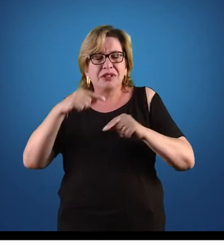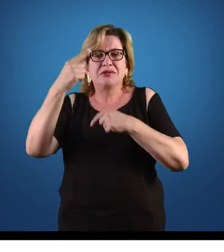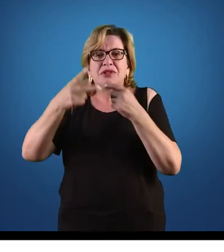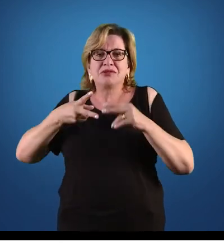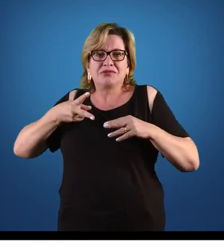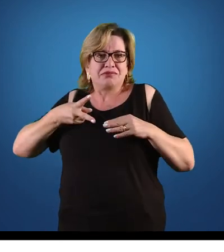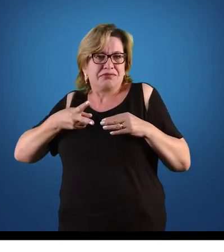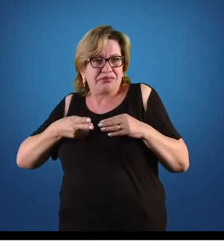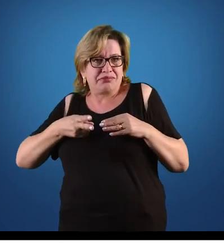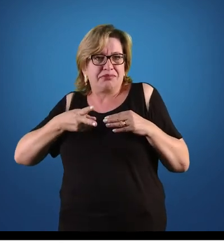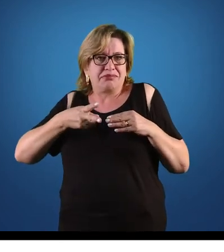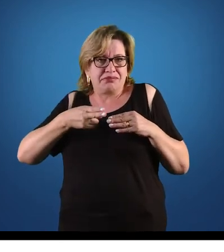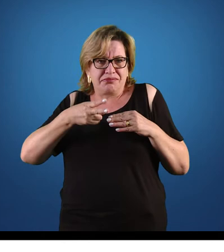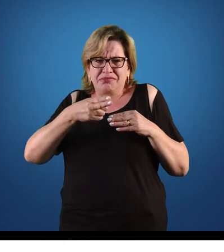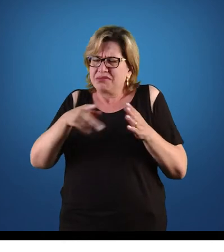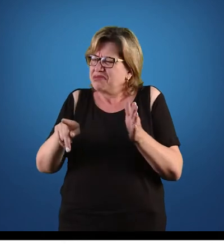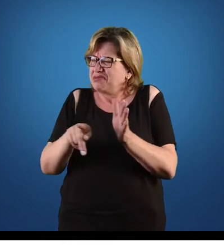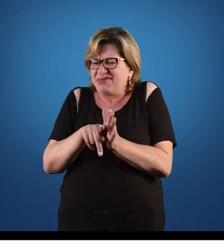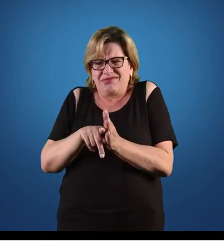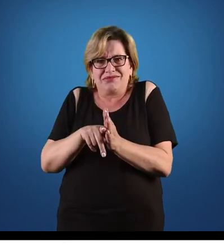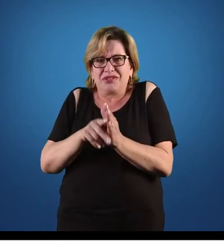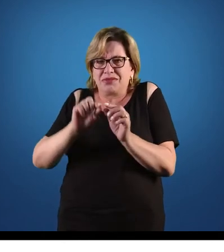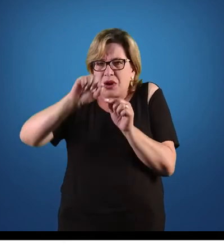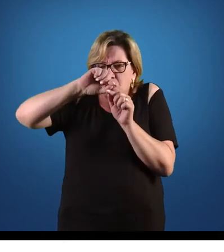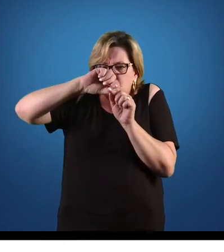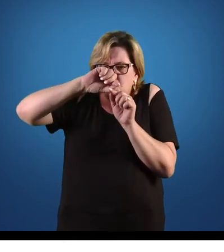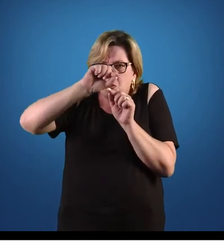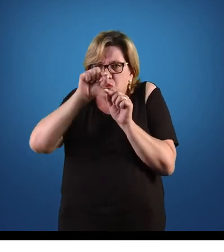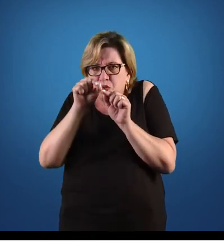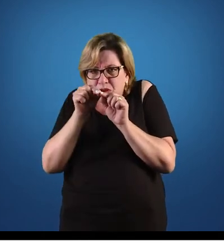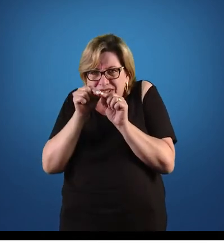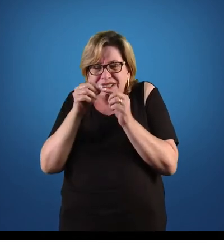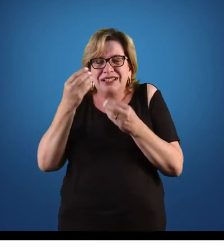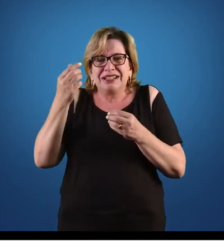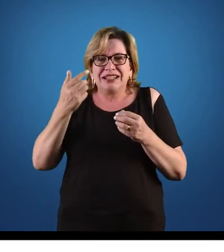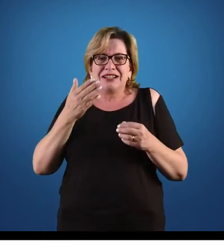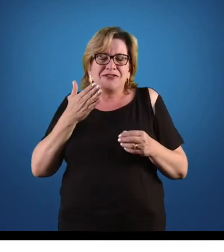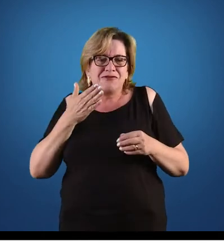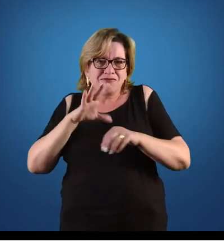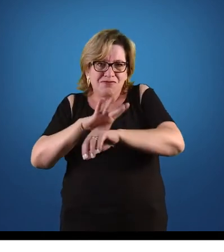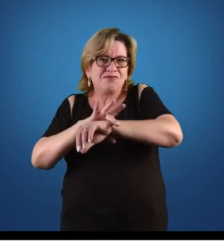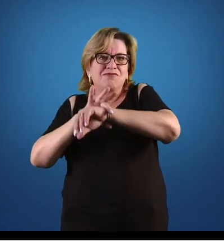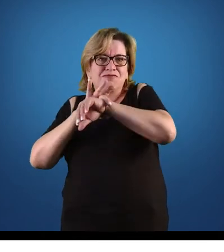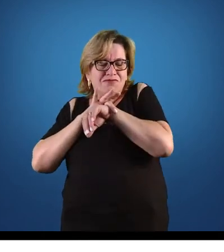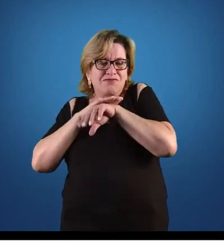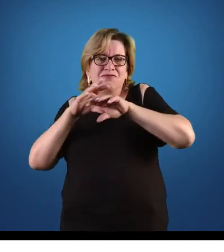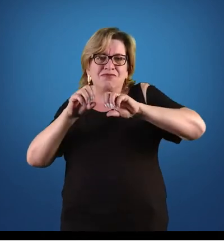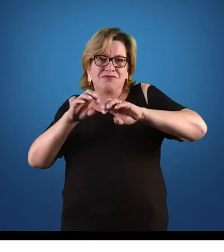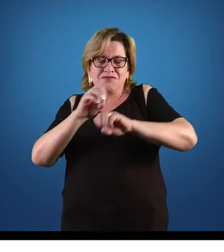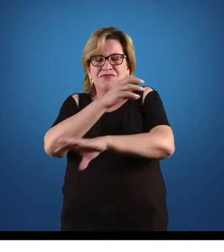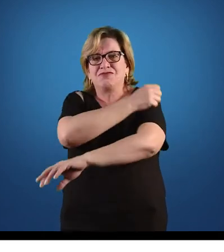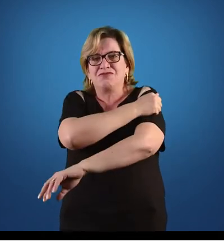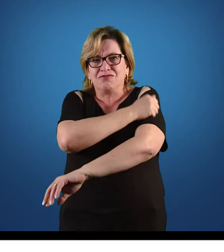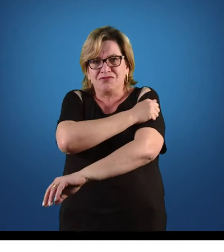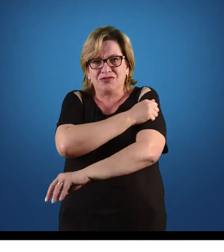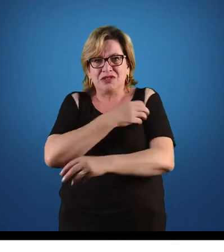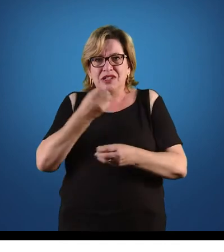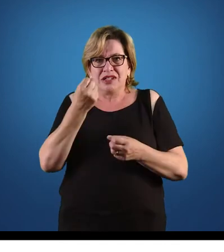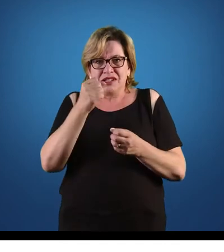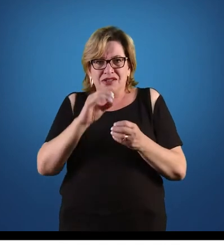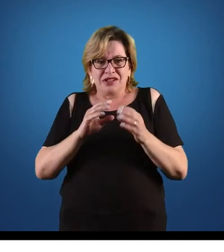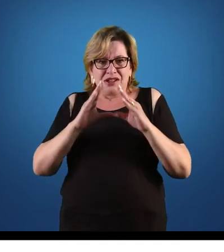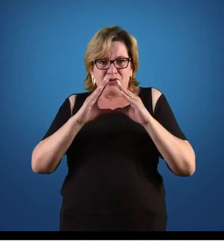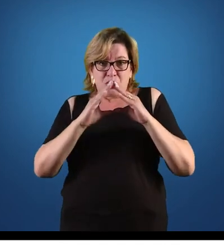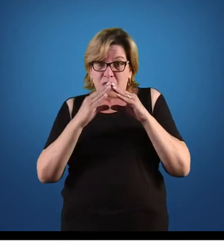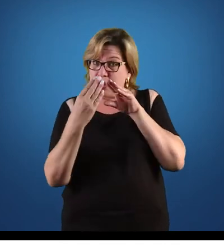tesoura dessas de pedagogo de ponta redonda, né? Que é mais seguro para trabalhar com a criançada. Se você montar a pirâmide por